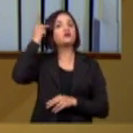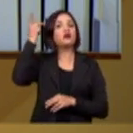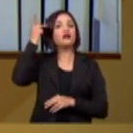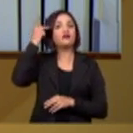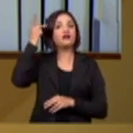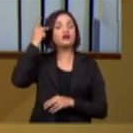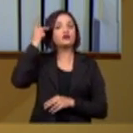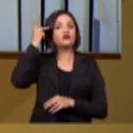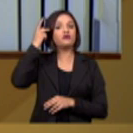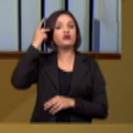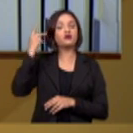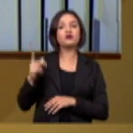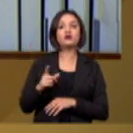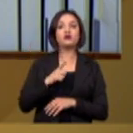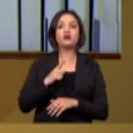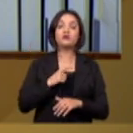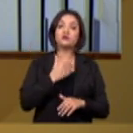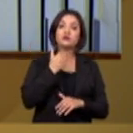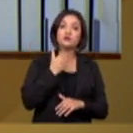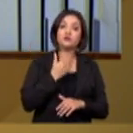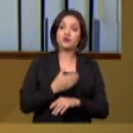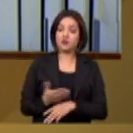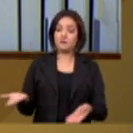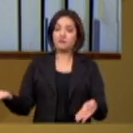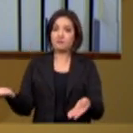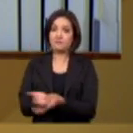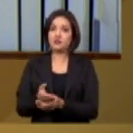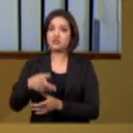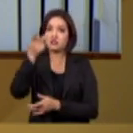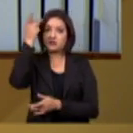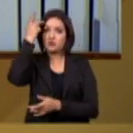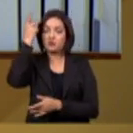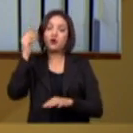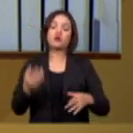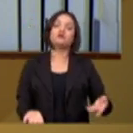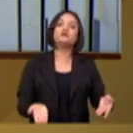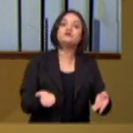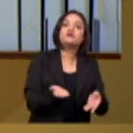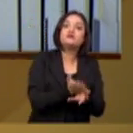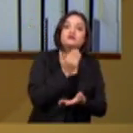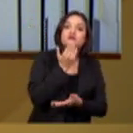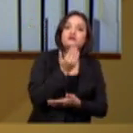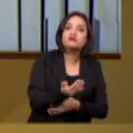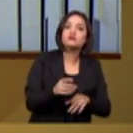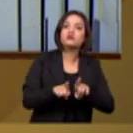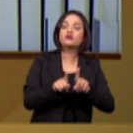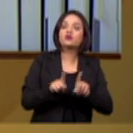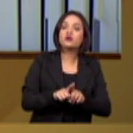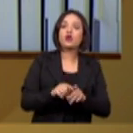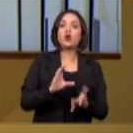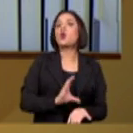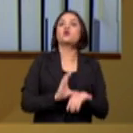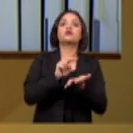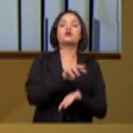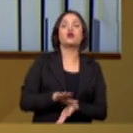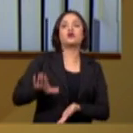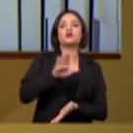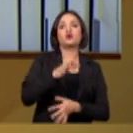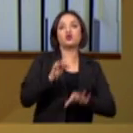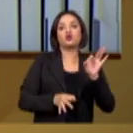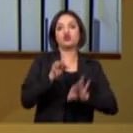impetrado conselho nacional de justiça o e vários litisconsortes passivos